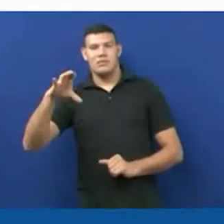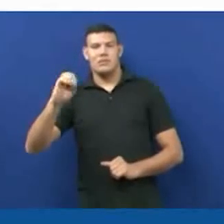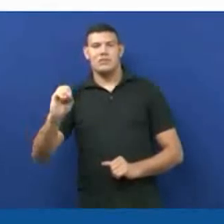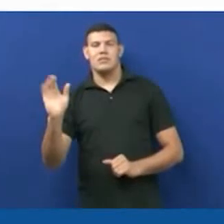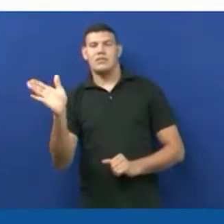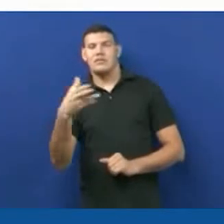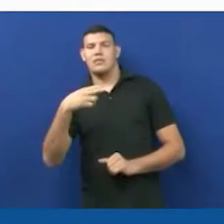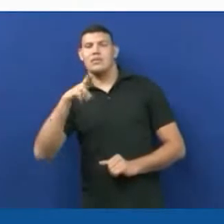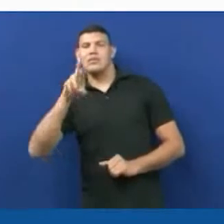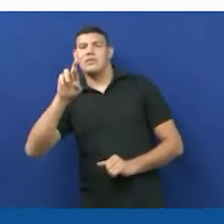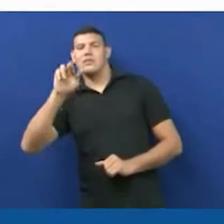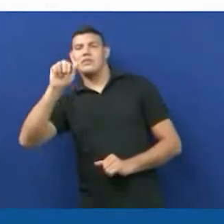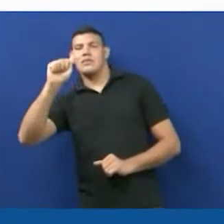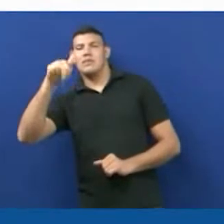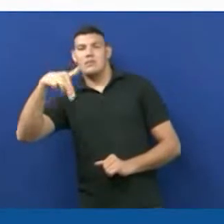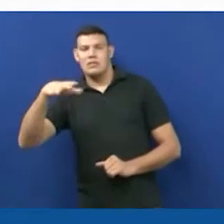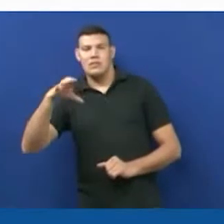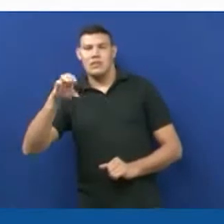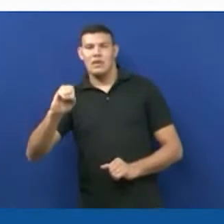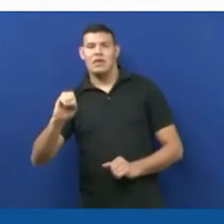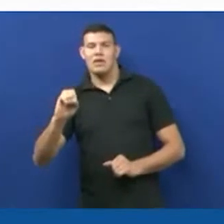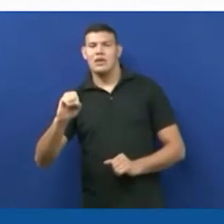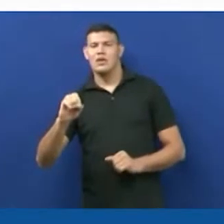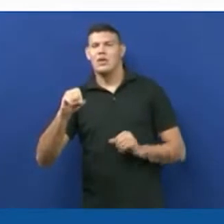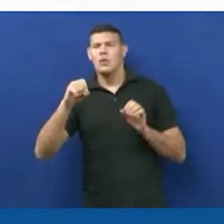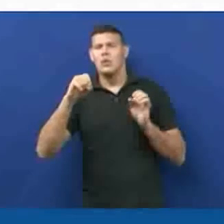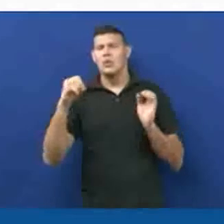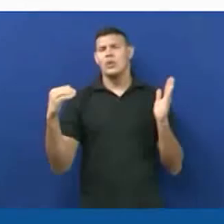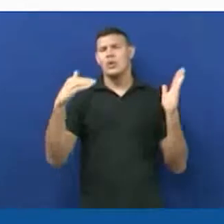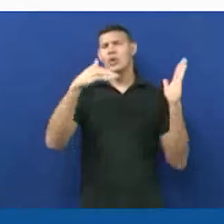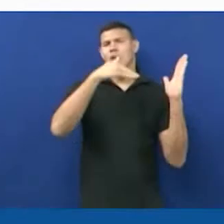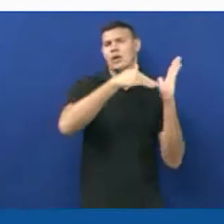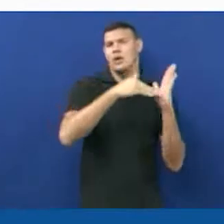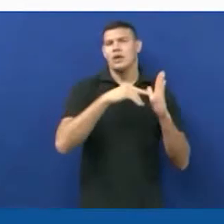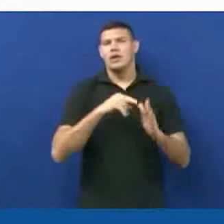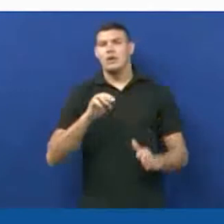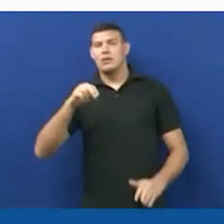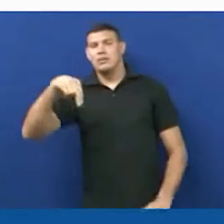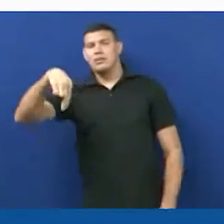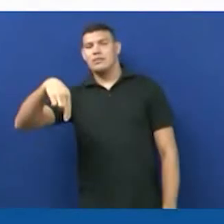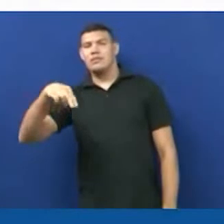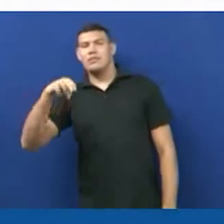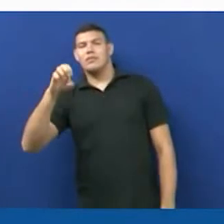o Urano e por último Netuno